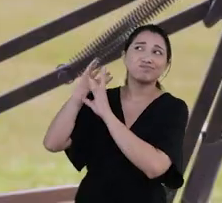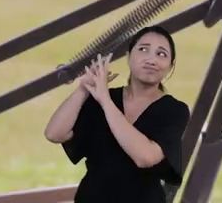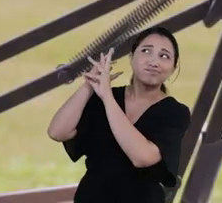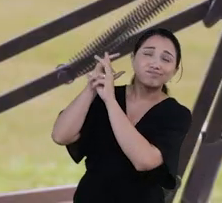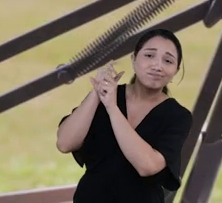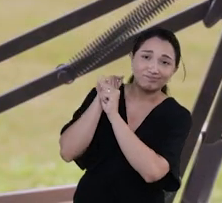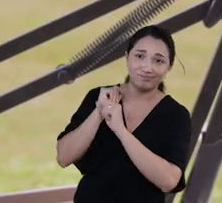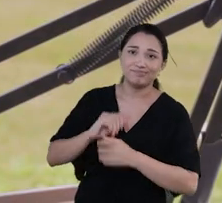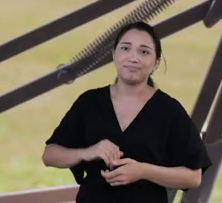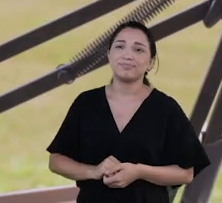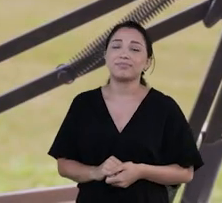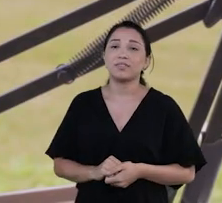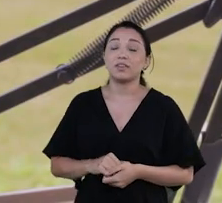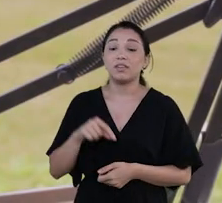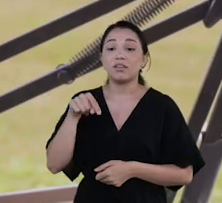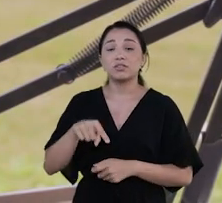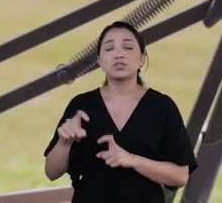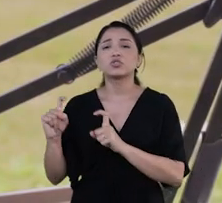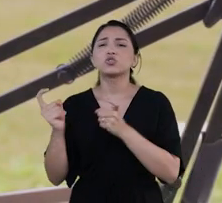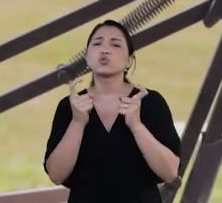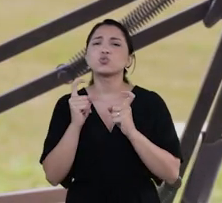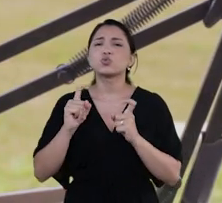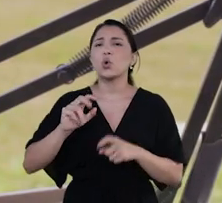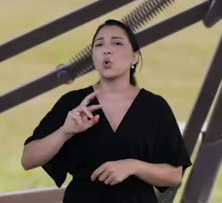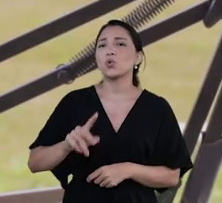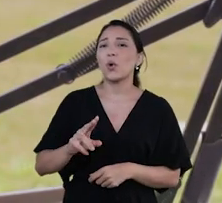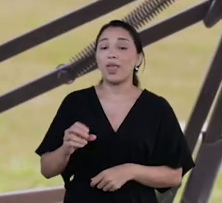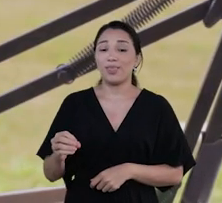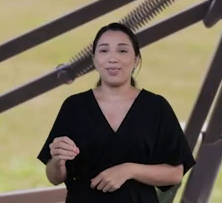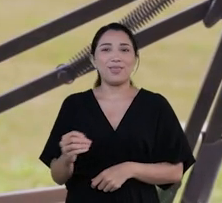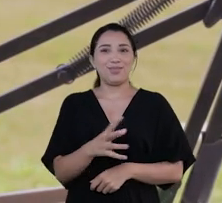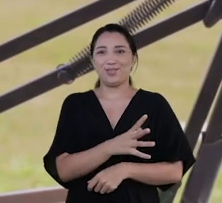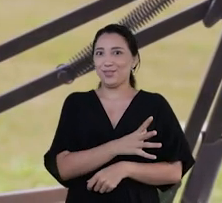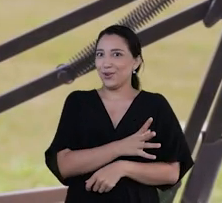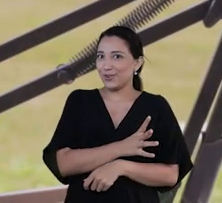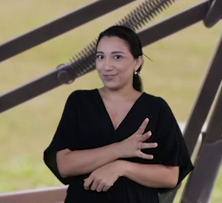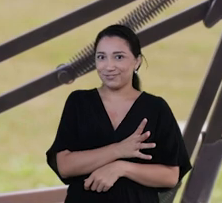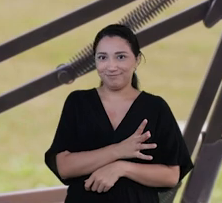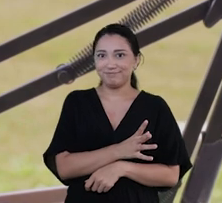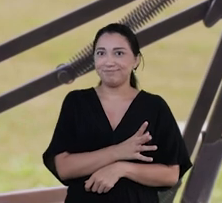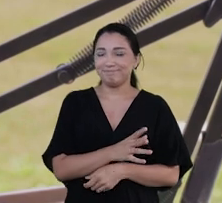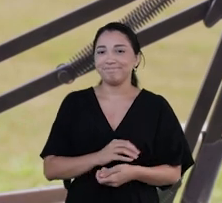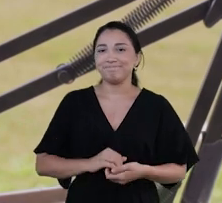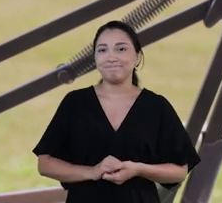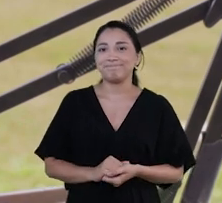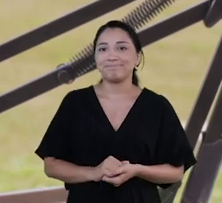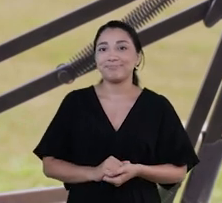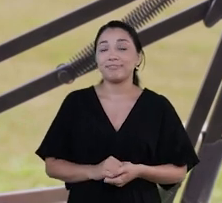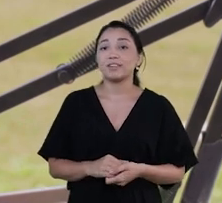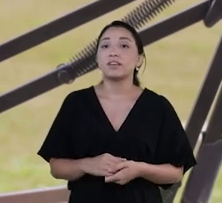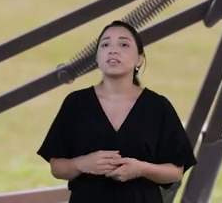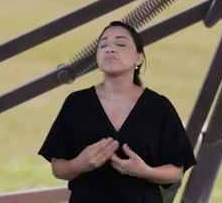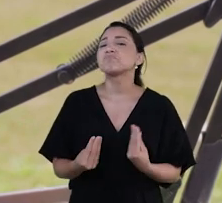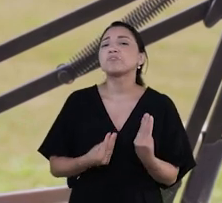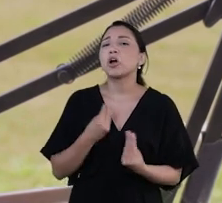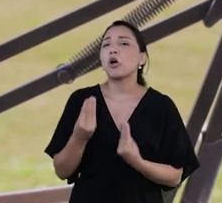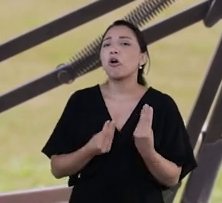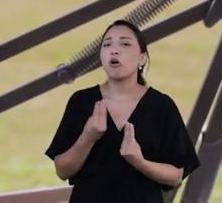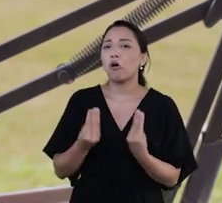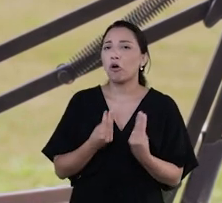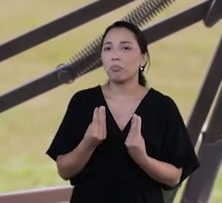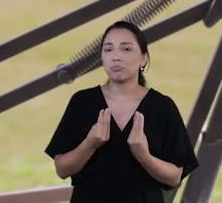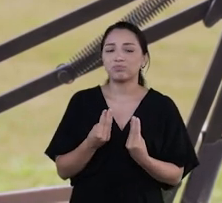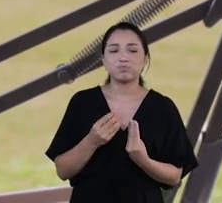essa é uma discussão para não dizer recente relativamente atual né como pegar todos esses